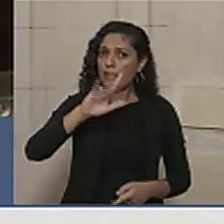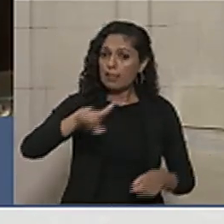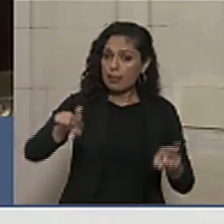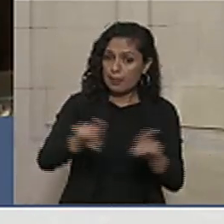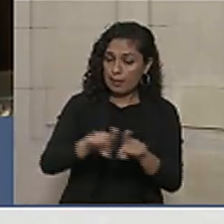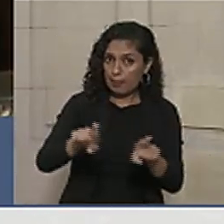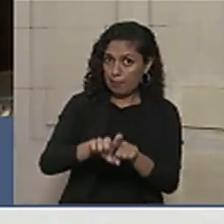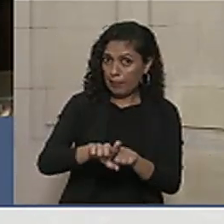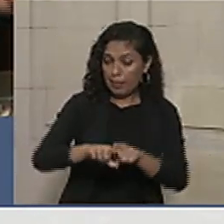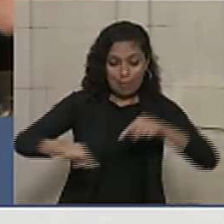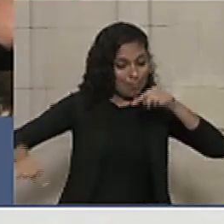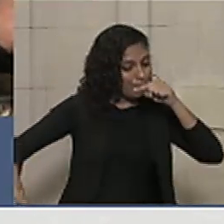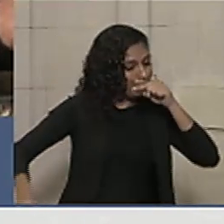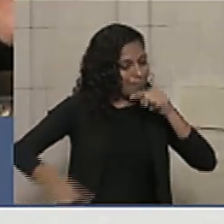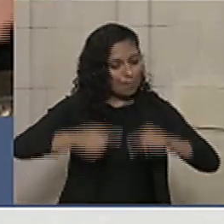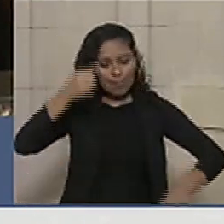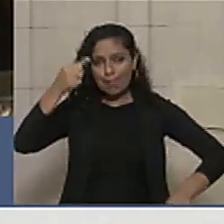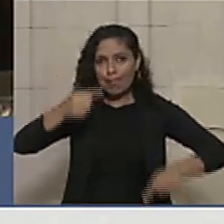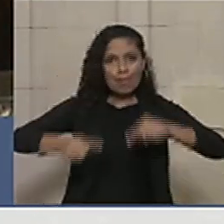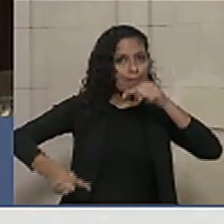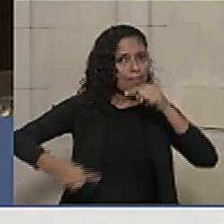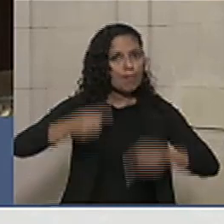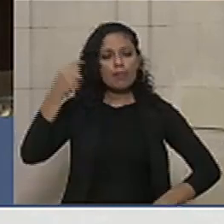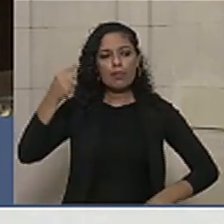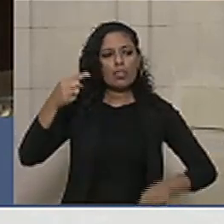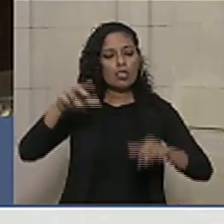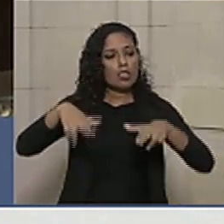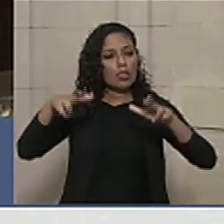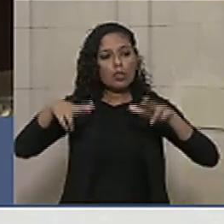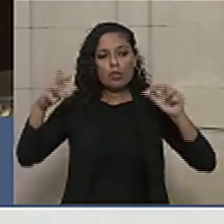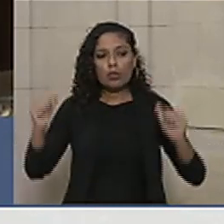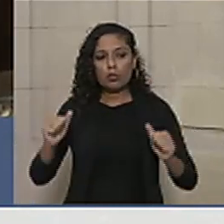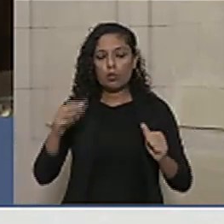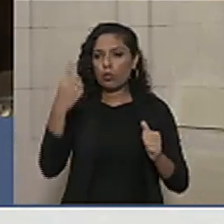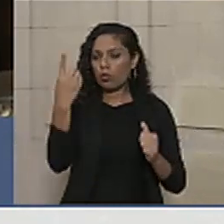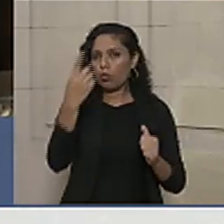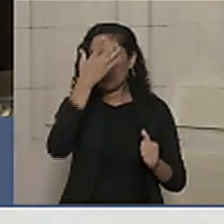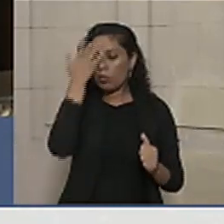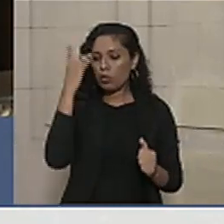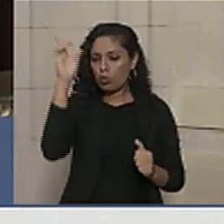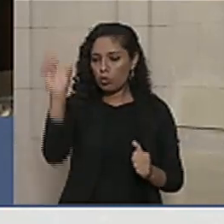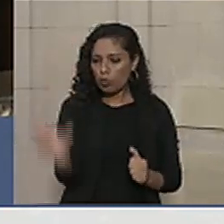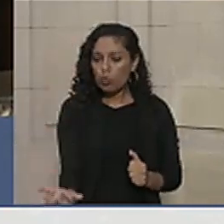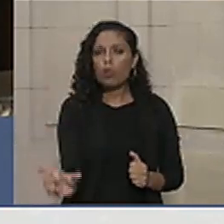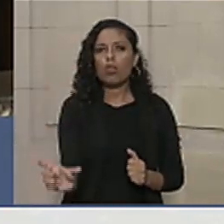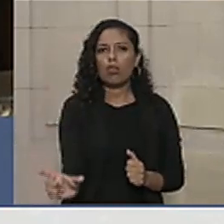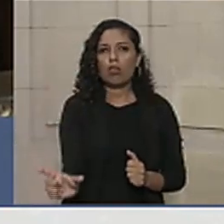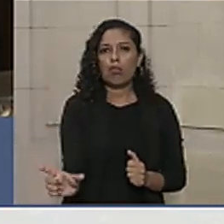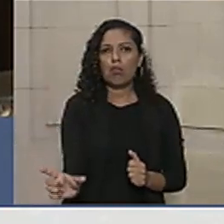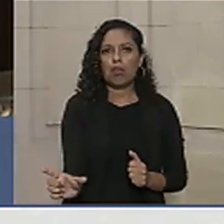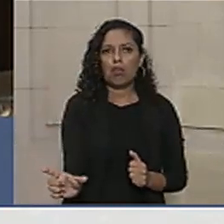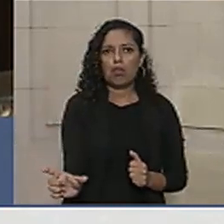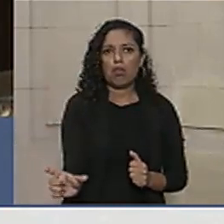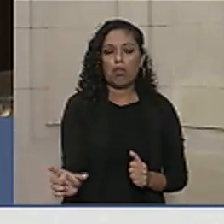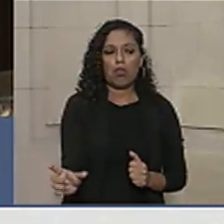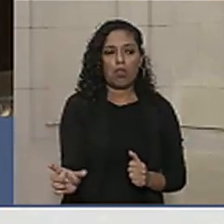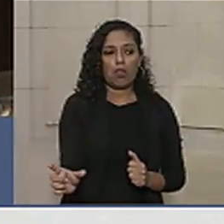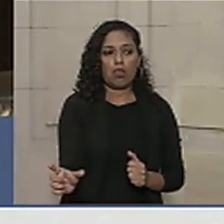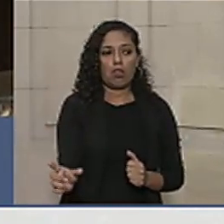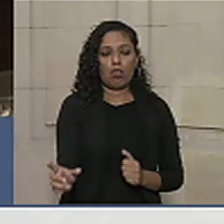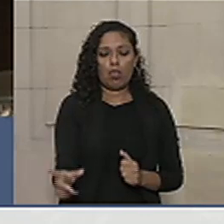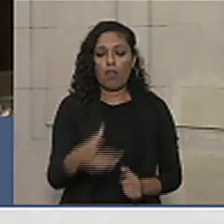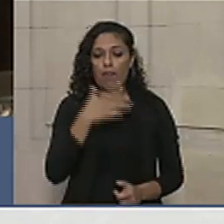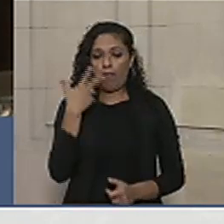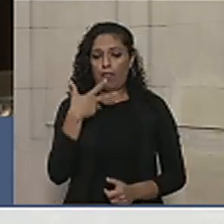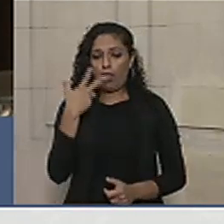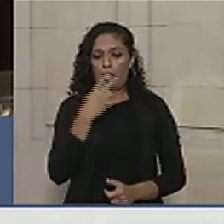absolutamente incompatível um parlamentar, para aparecer, dizer que o